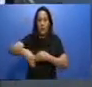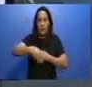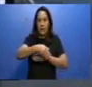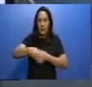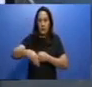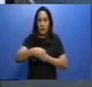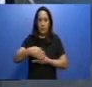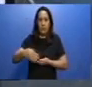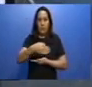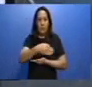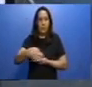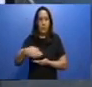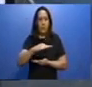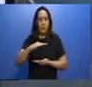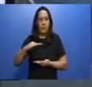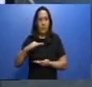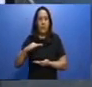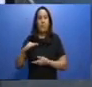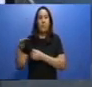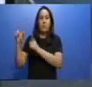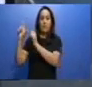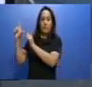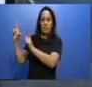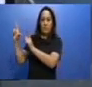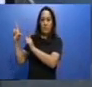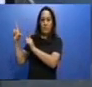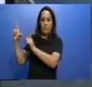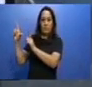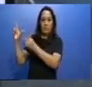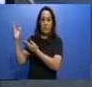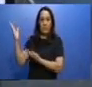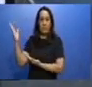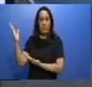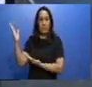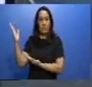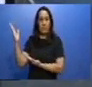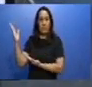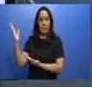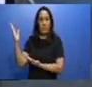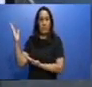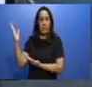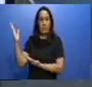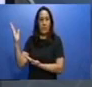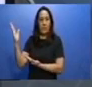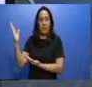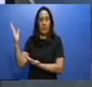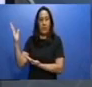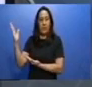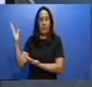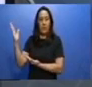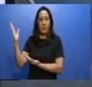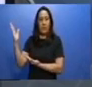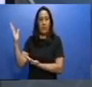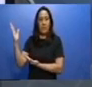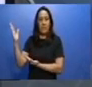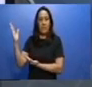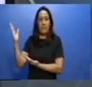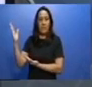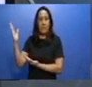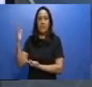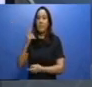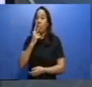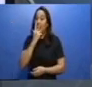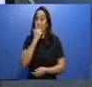aqui? Com o retângulo? E se eu virar o meu paralelepípedo, olha só. Qual face que eu